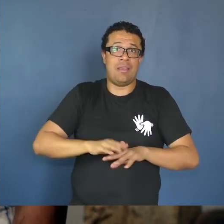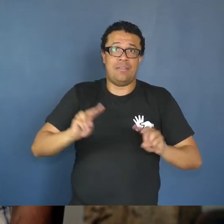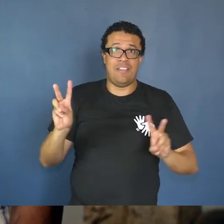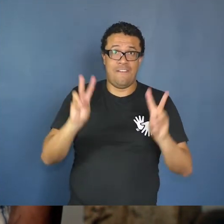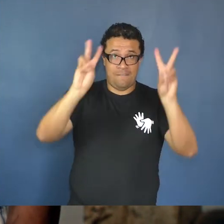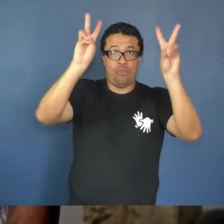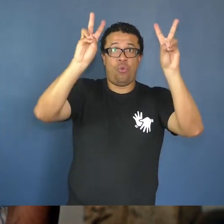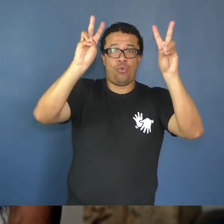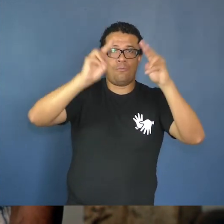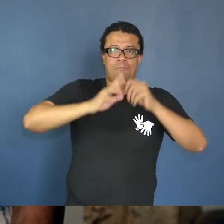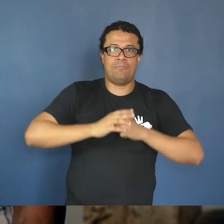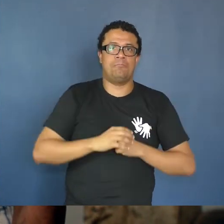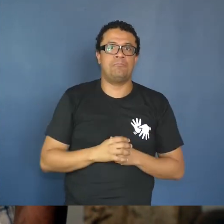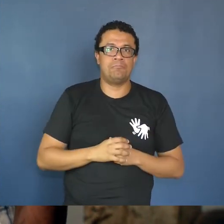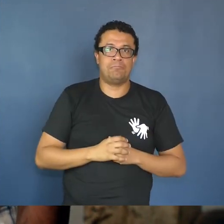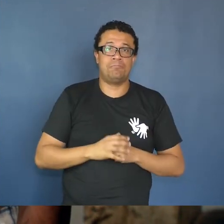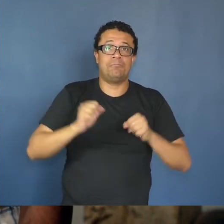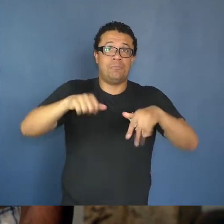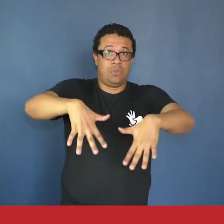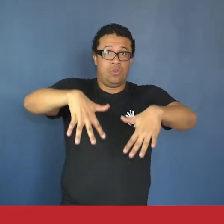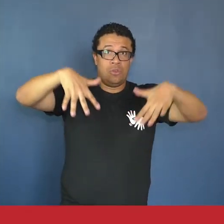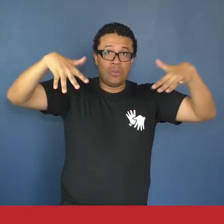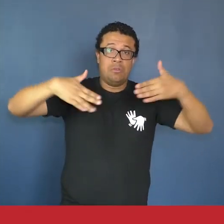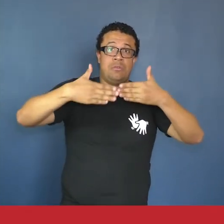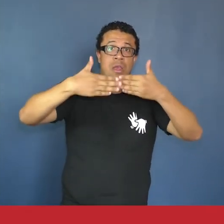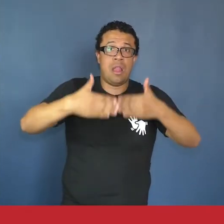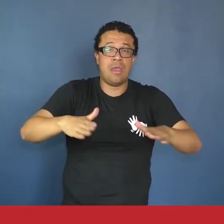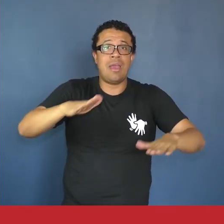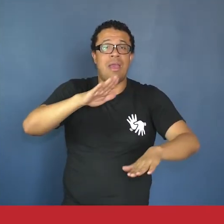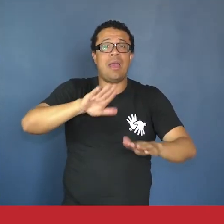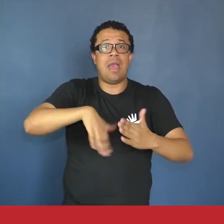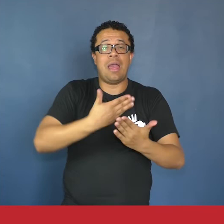e que valorizasse ainda mais esse trabalho dela. A mostra de